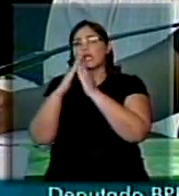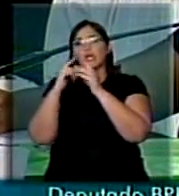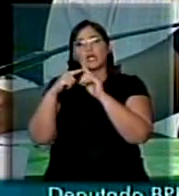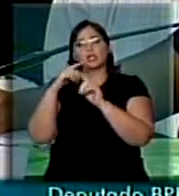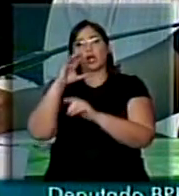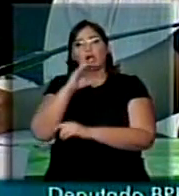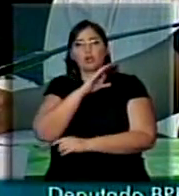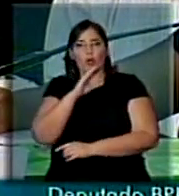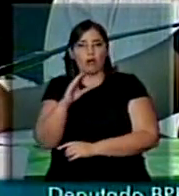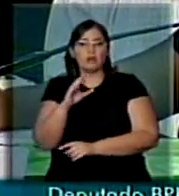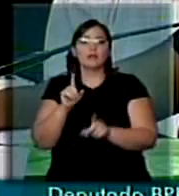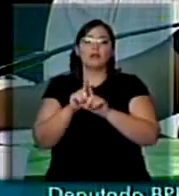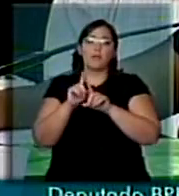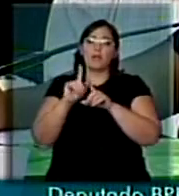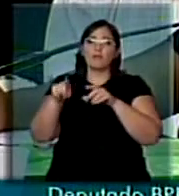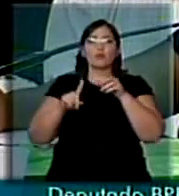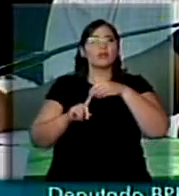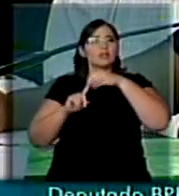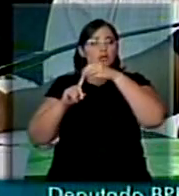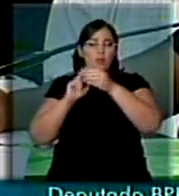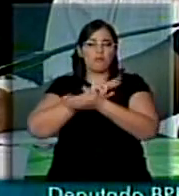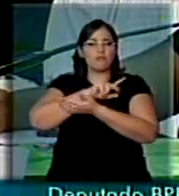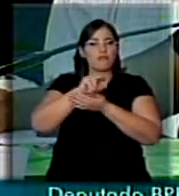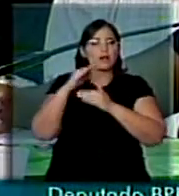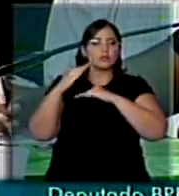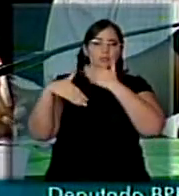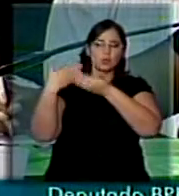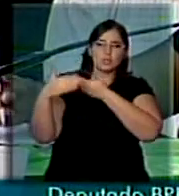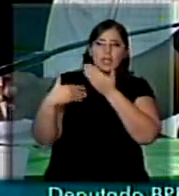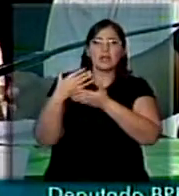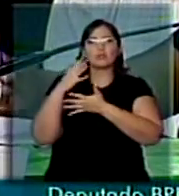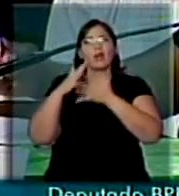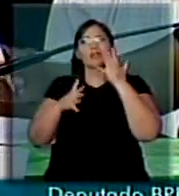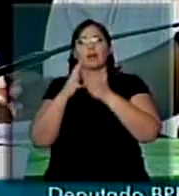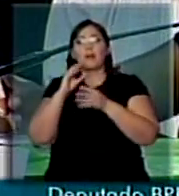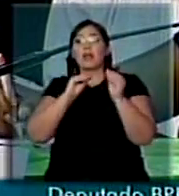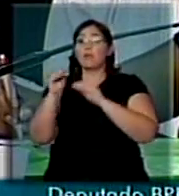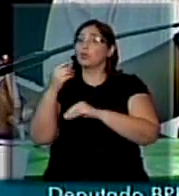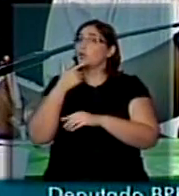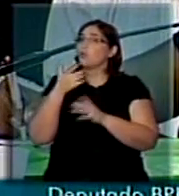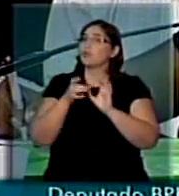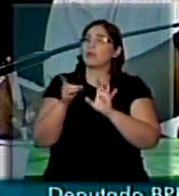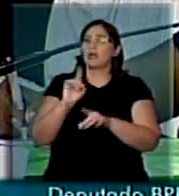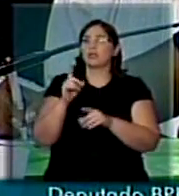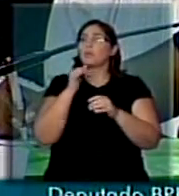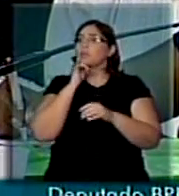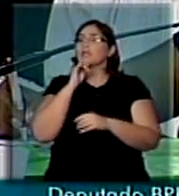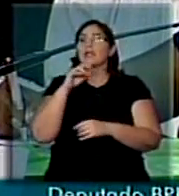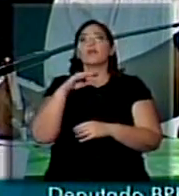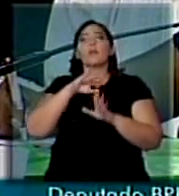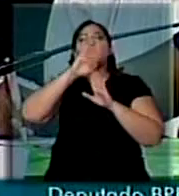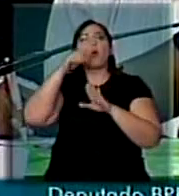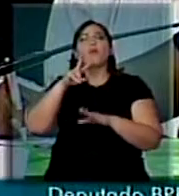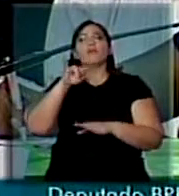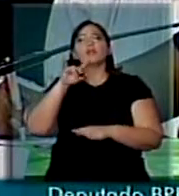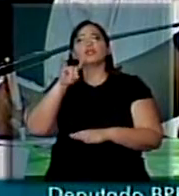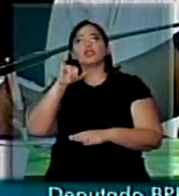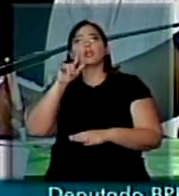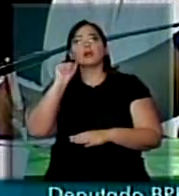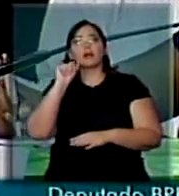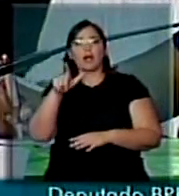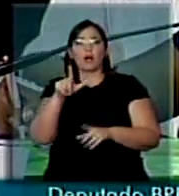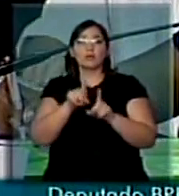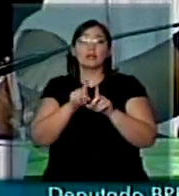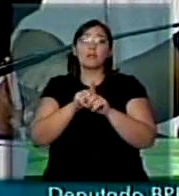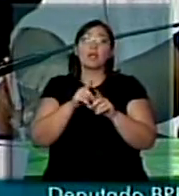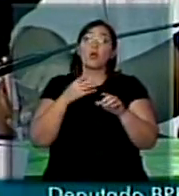igrejas, que liderou diversos processos que impediram remoções, como, por exemplo, do Morro do Vidigal. E a gente não pode esquecer também na visita